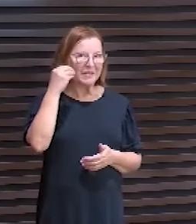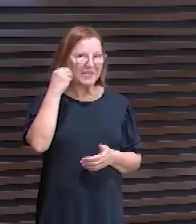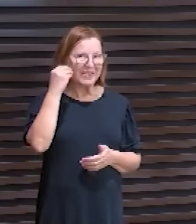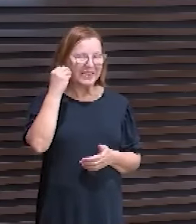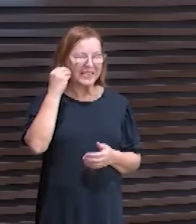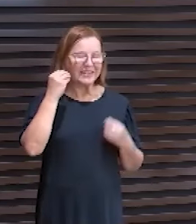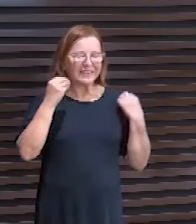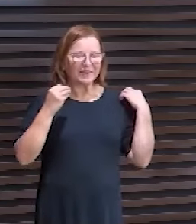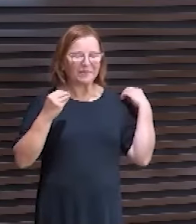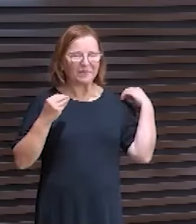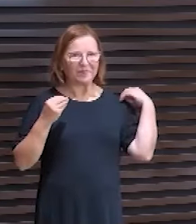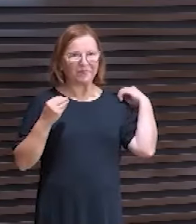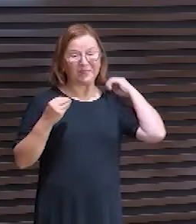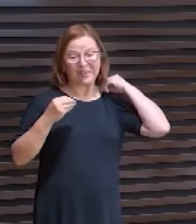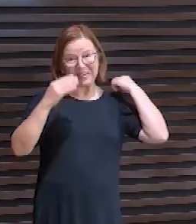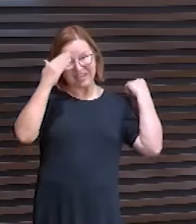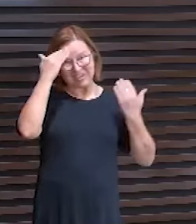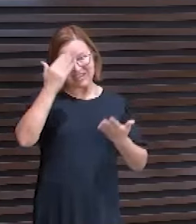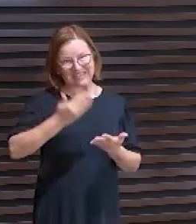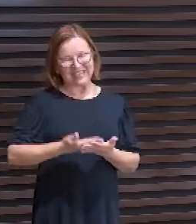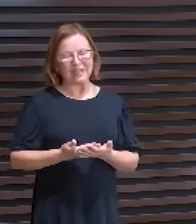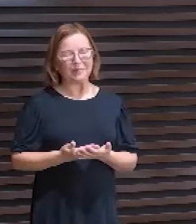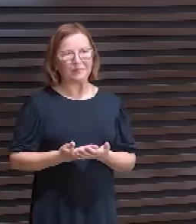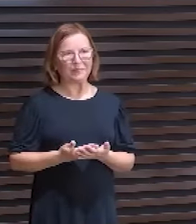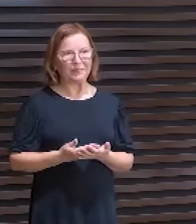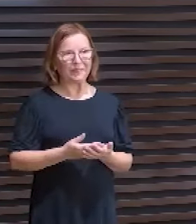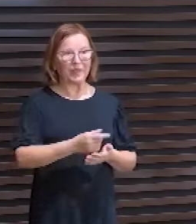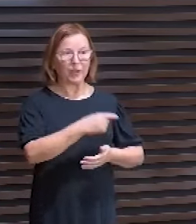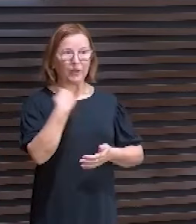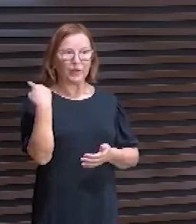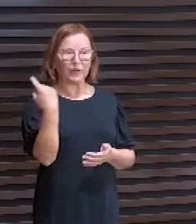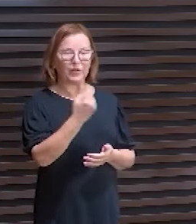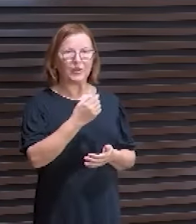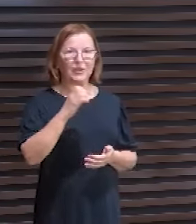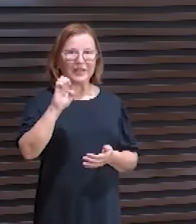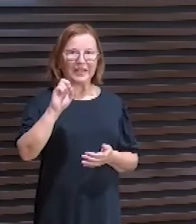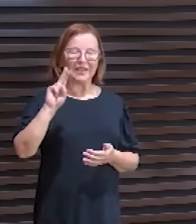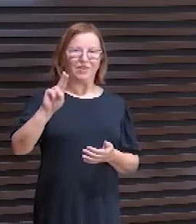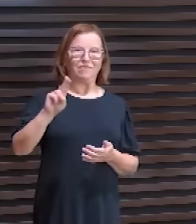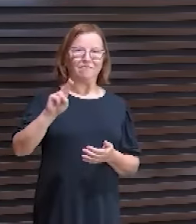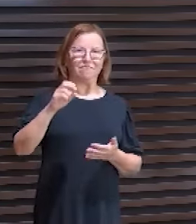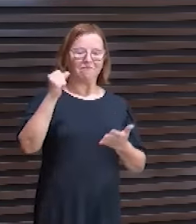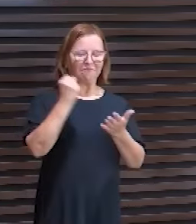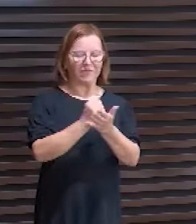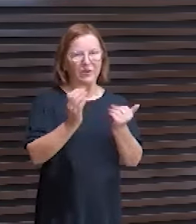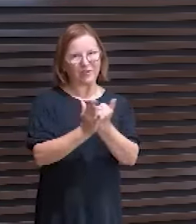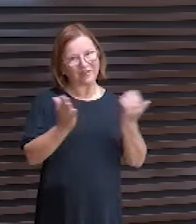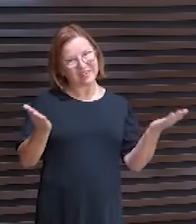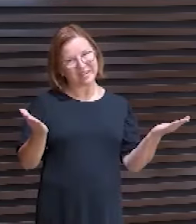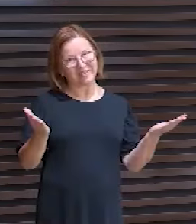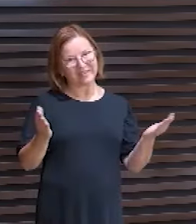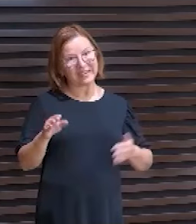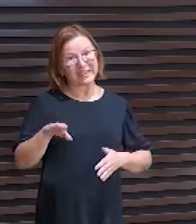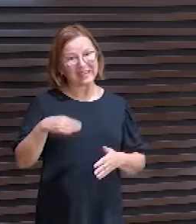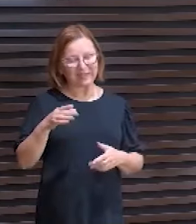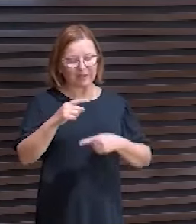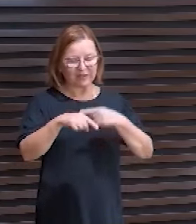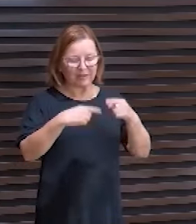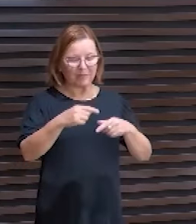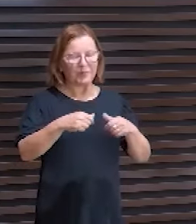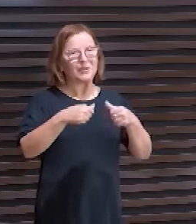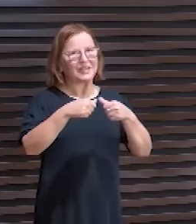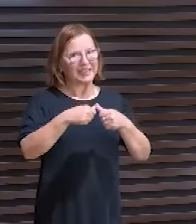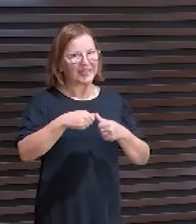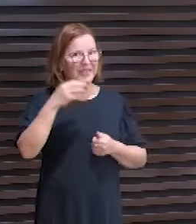de crer que o nosso ego foi crucificado e assim após essa experiência que